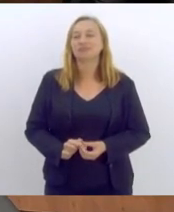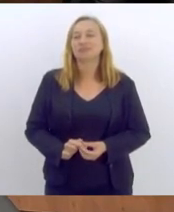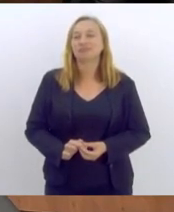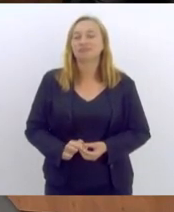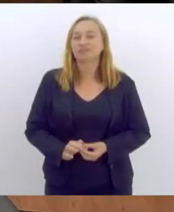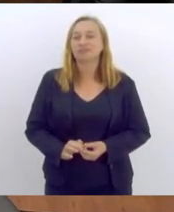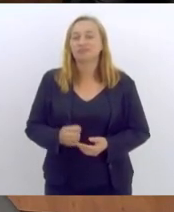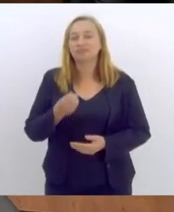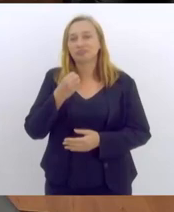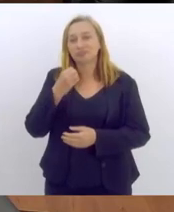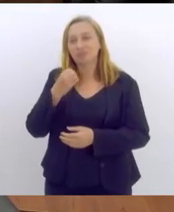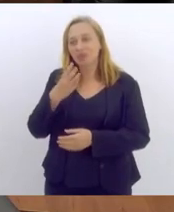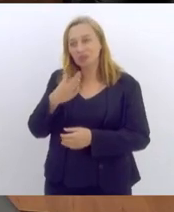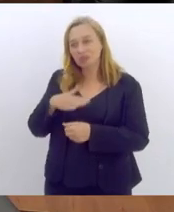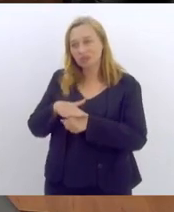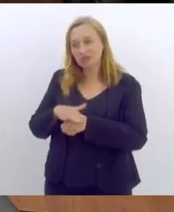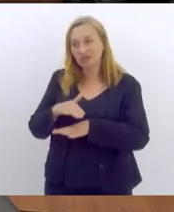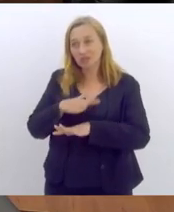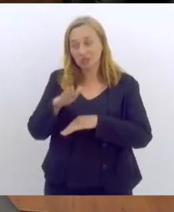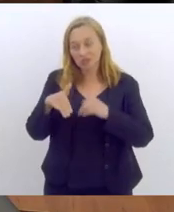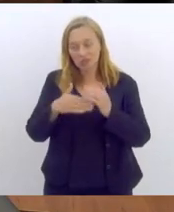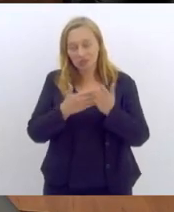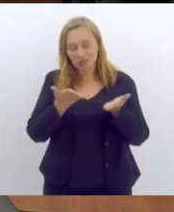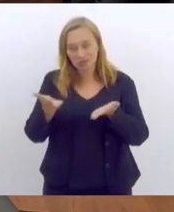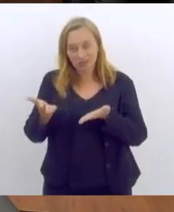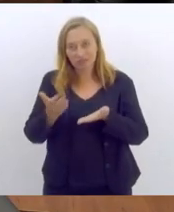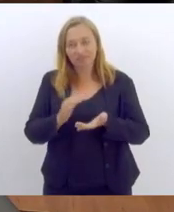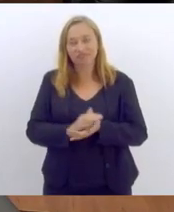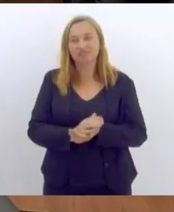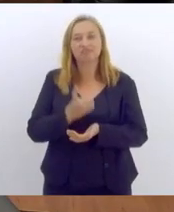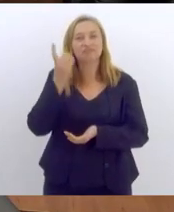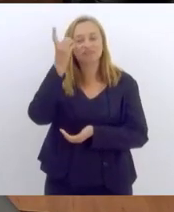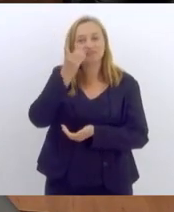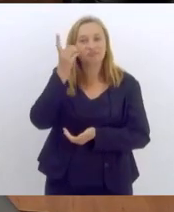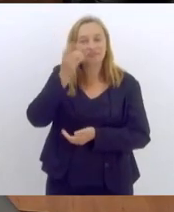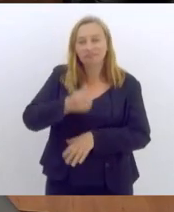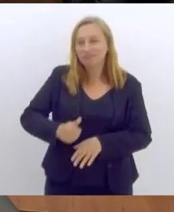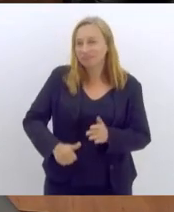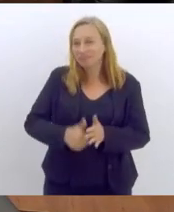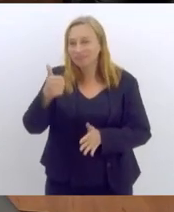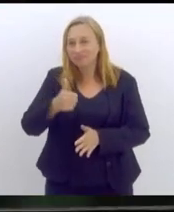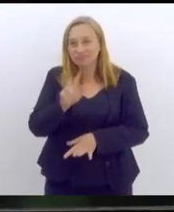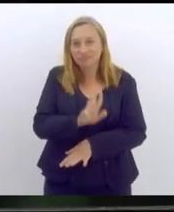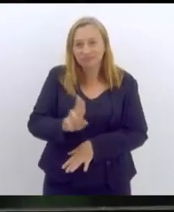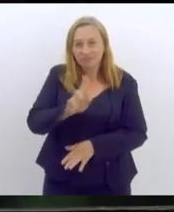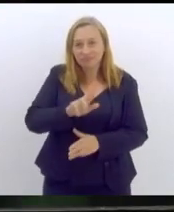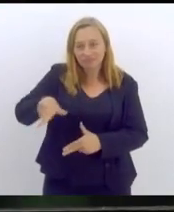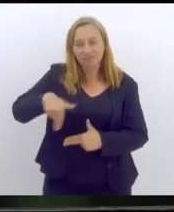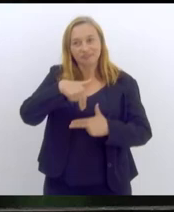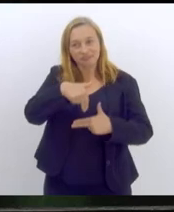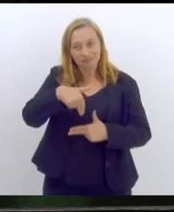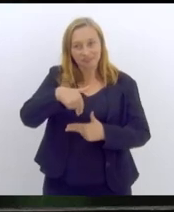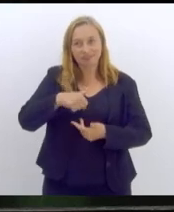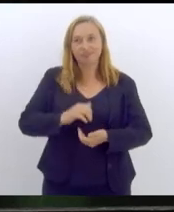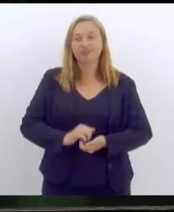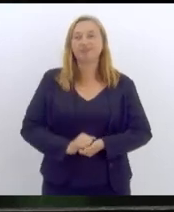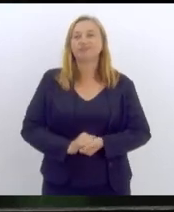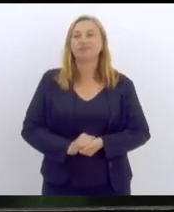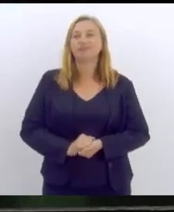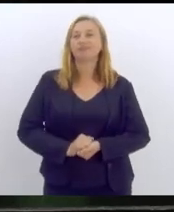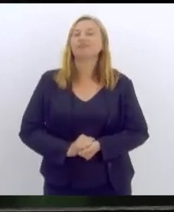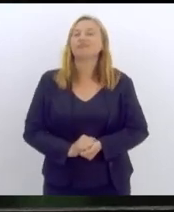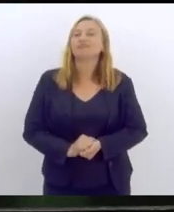Senhores e senhoras deputados, eu faço pela primeira vez o uso da tribuna, assomo